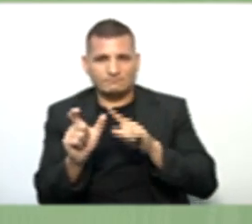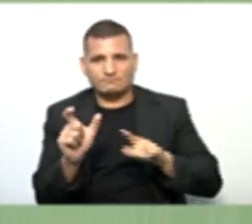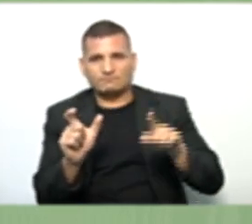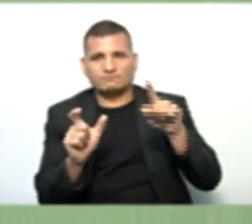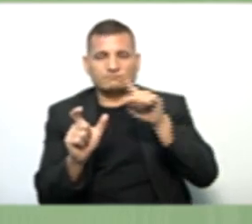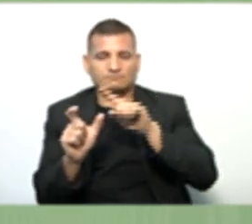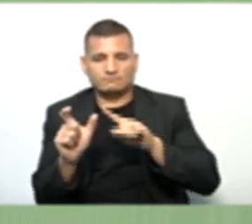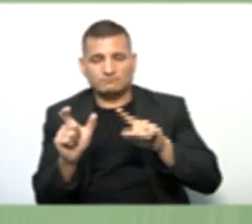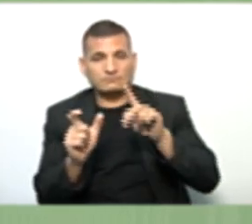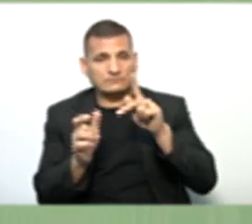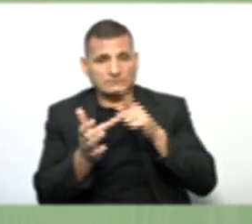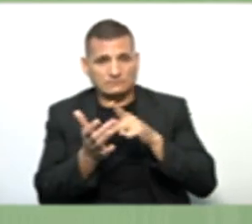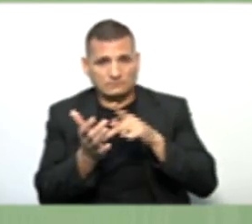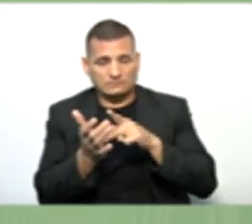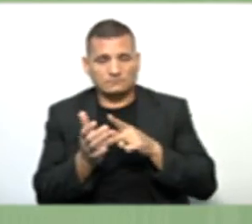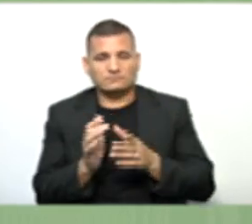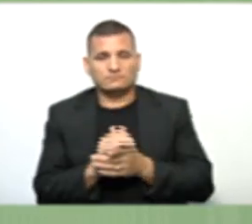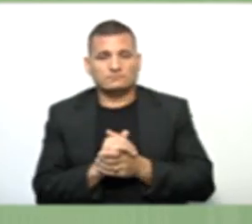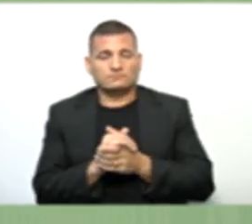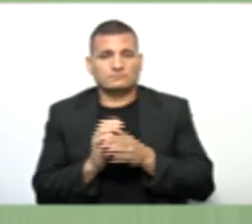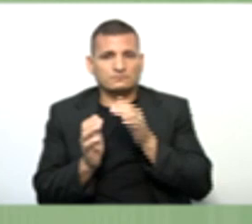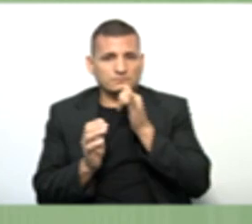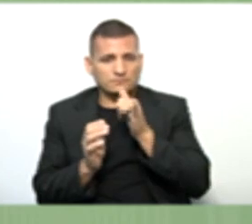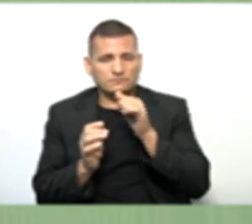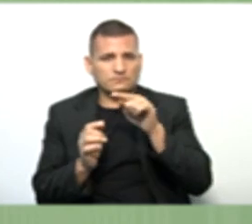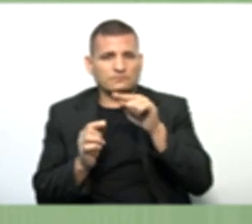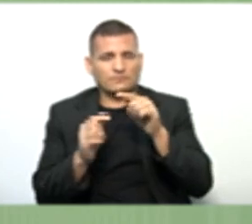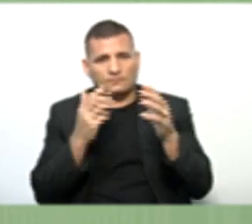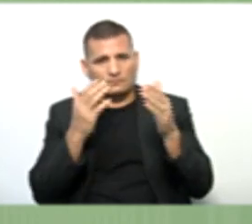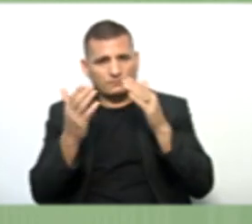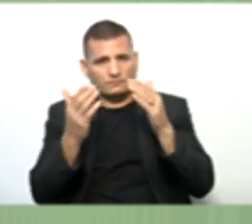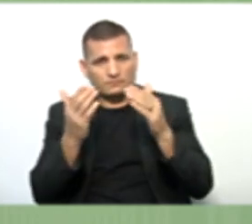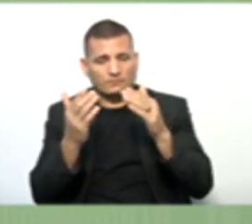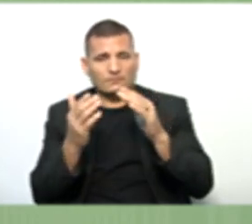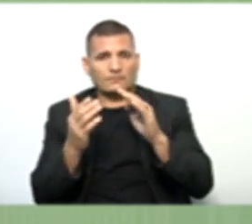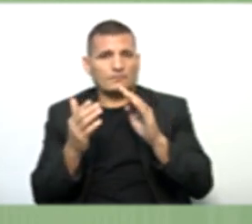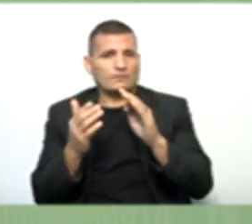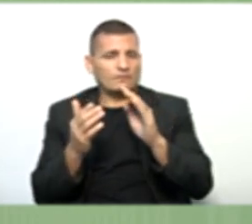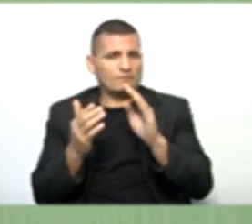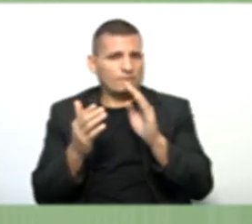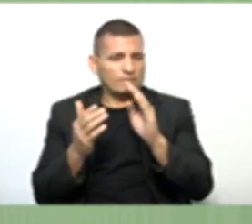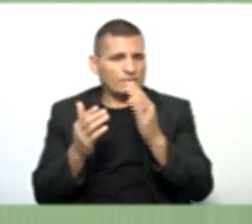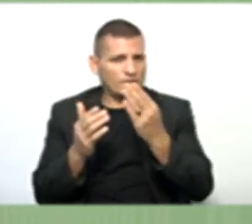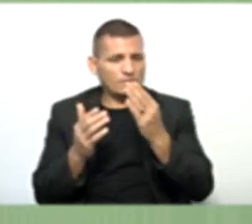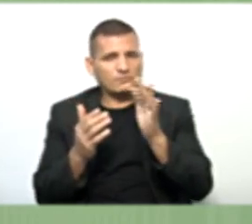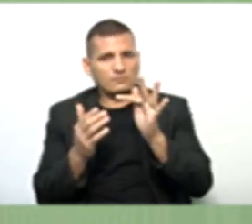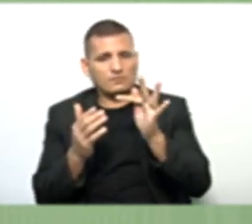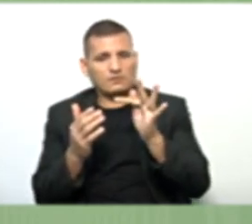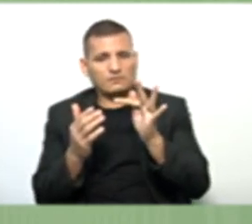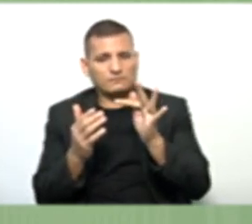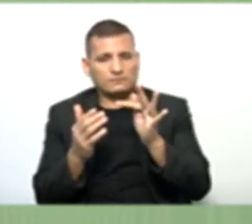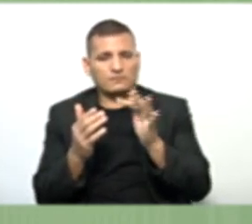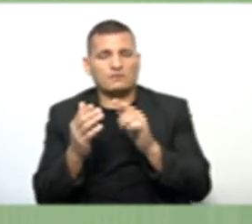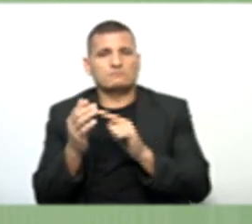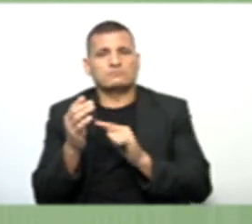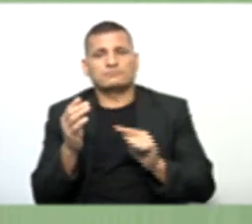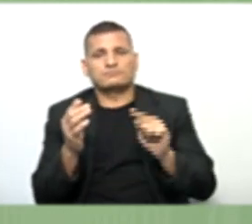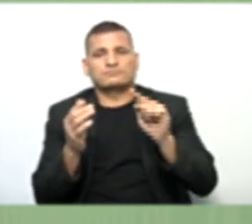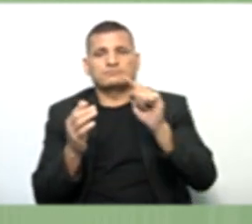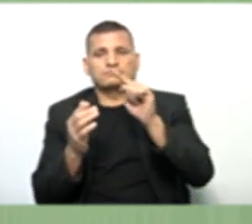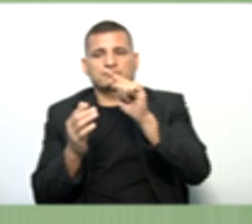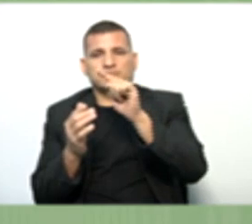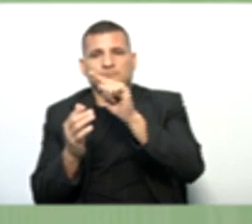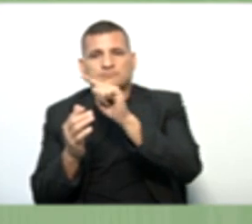verdadeira. No momento que a análise dessa condição aqui retornar o valor false, ele passa para os demais comandos que